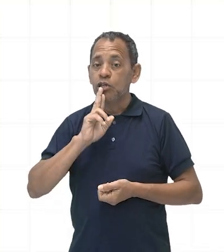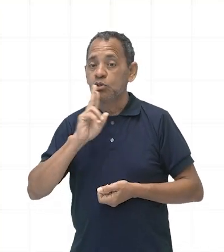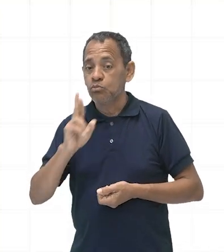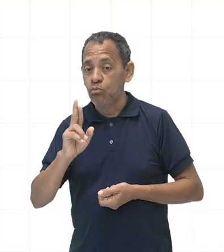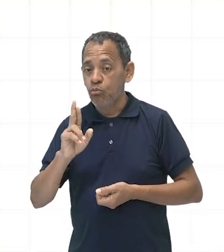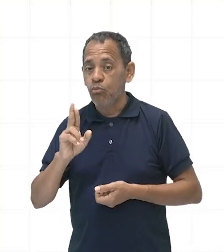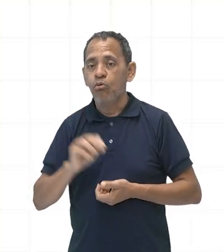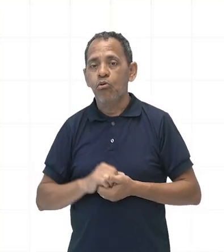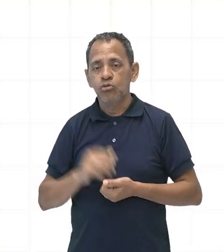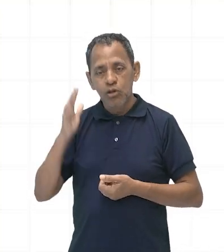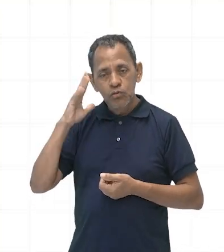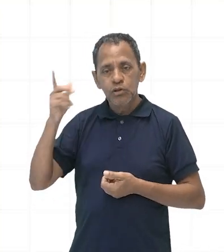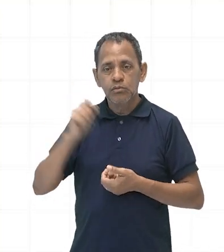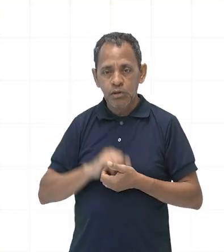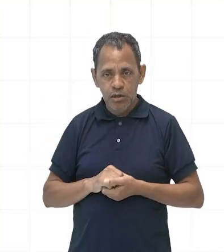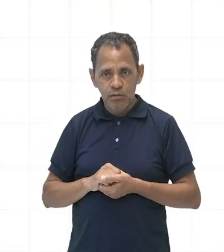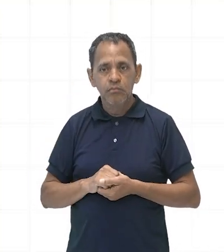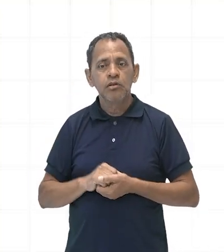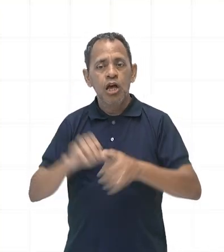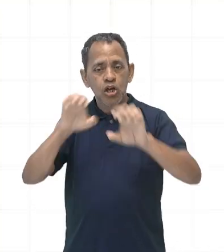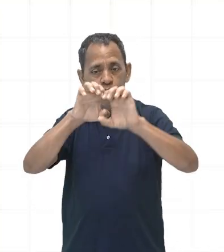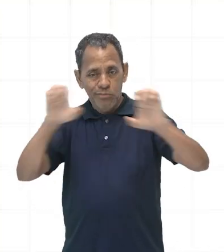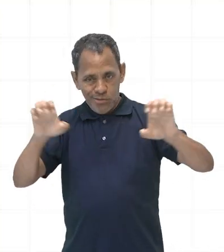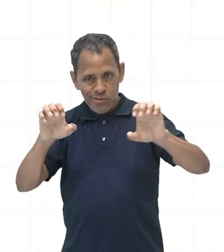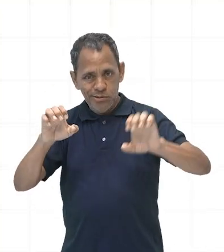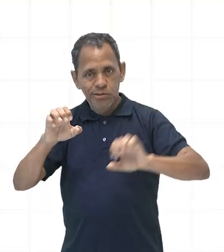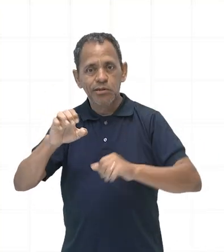para terminar, vamos fazer mais esse exemplo.